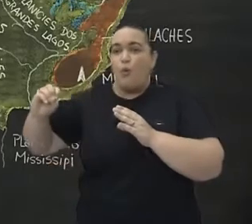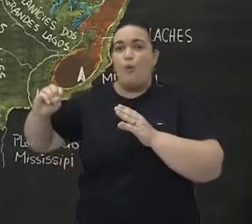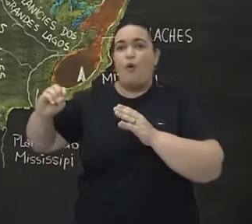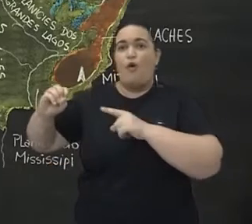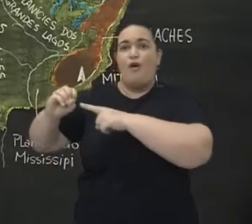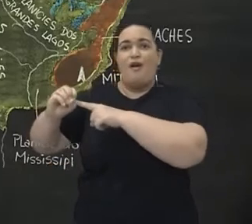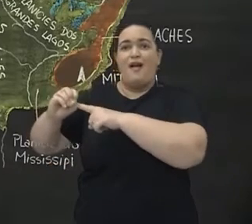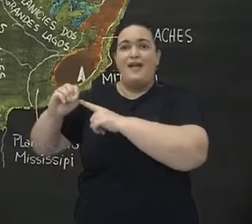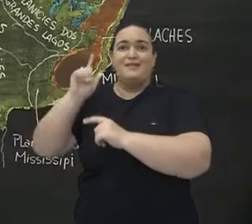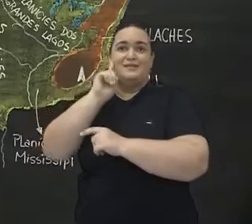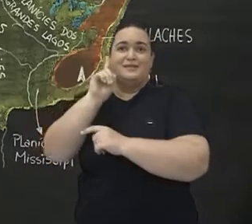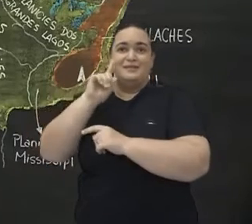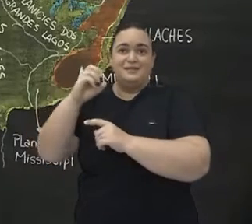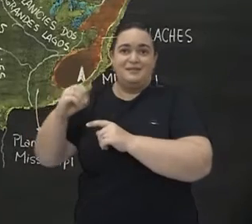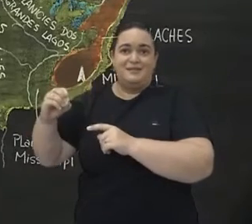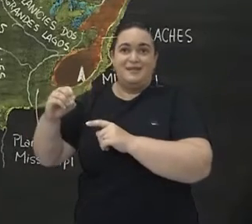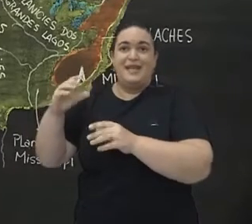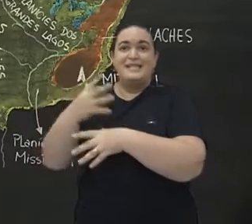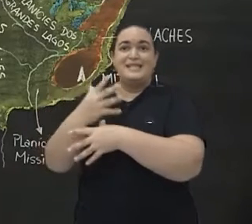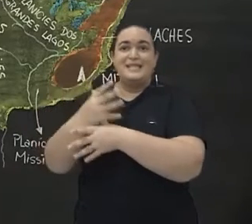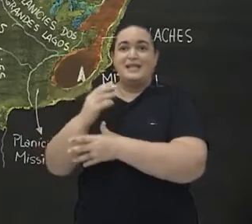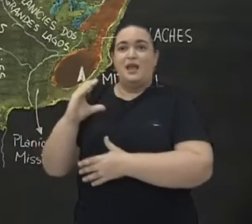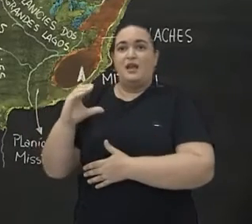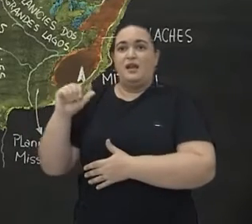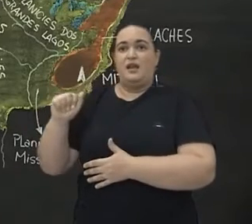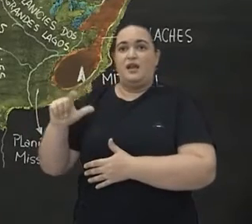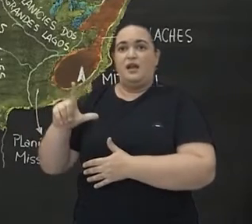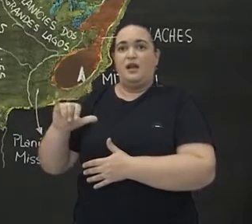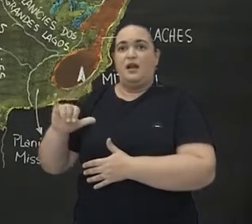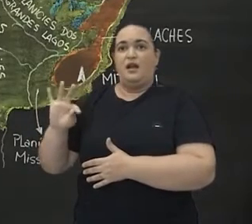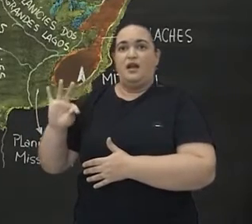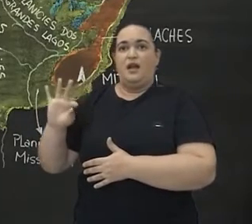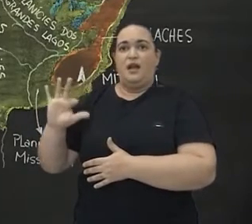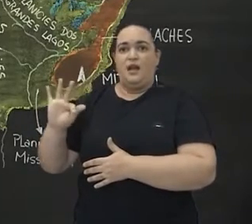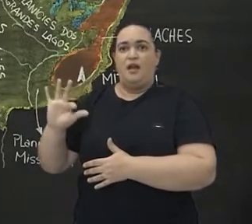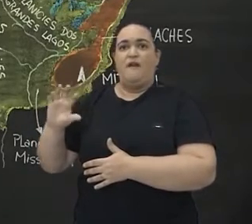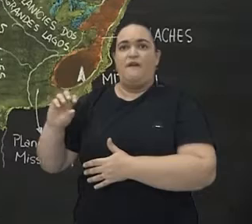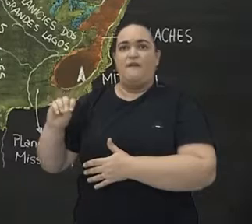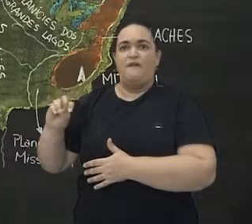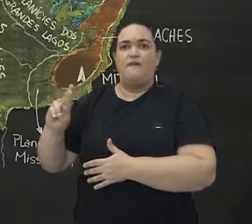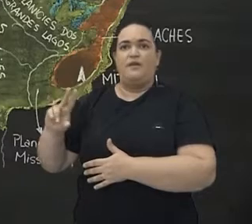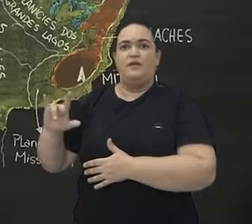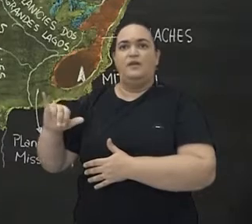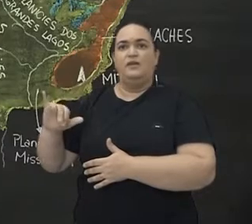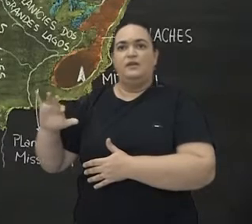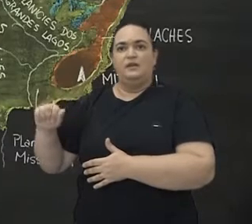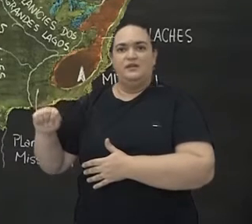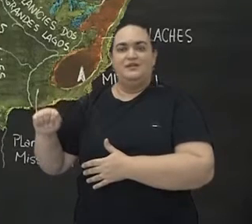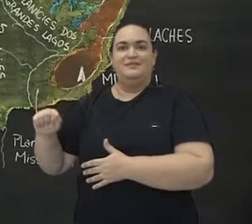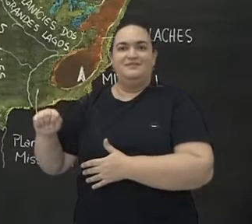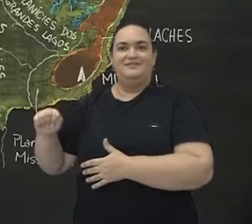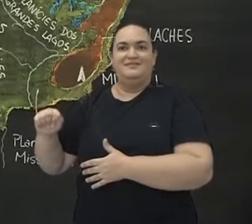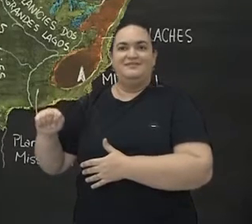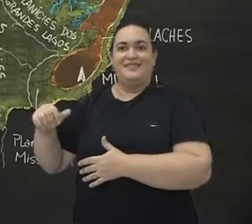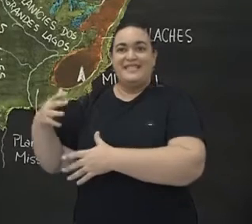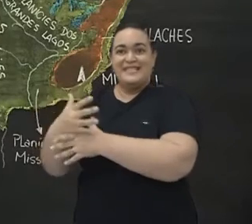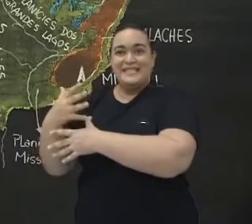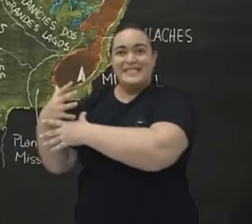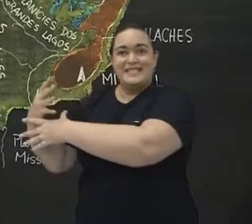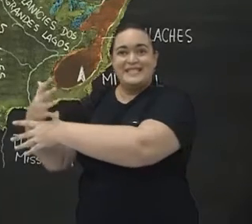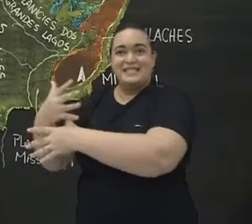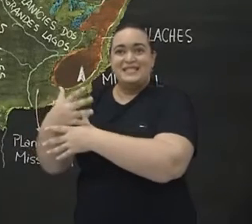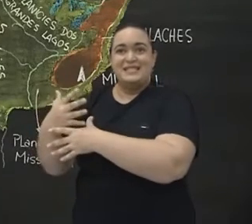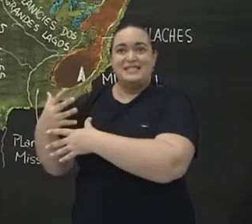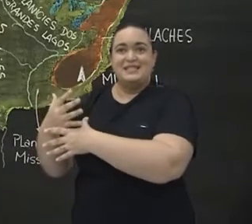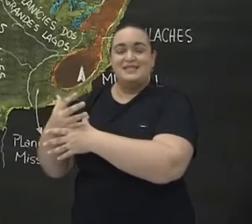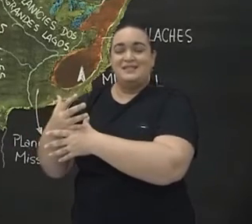região da Califórnia. Região aqui de São Francisco, a região de Las Vegas, a região de Los Angeles, a região aqui